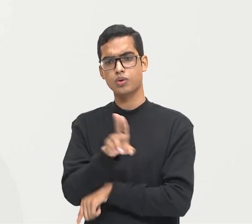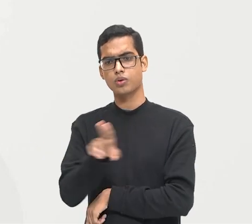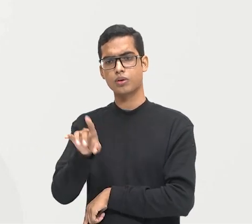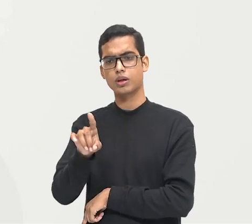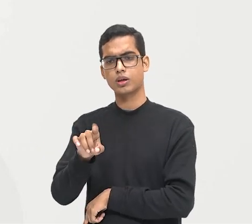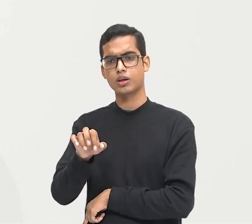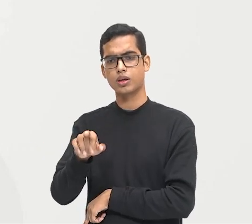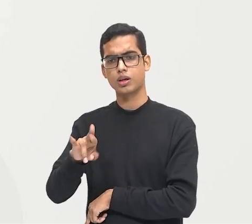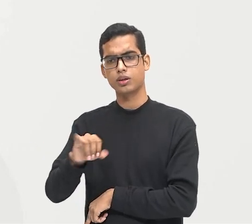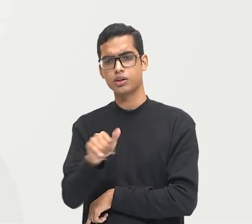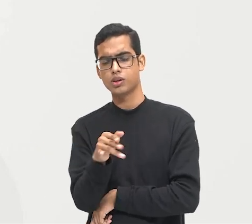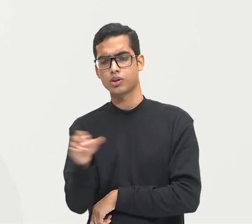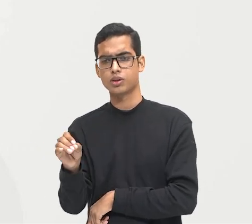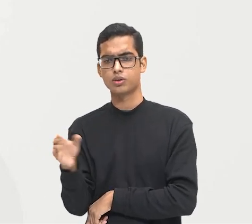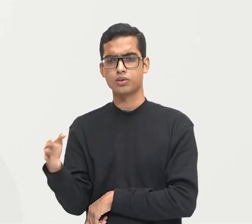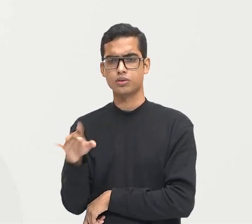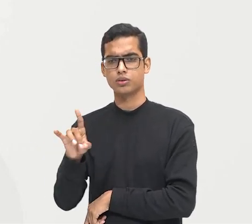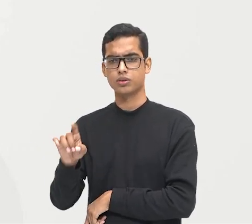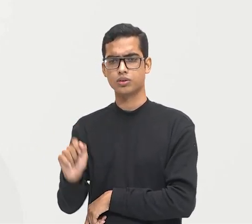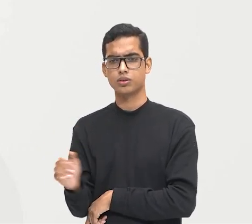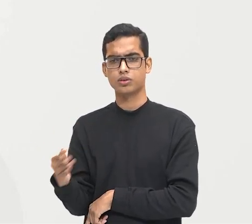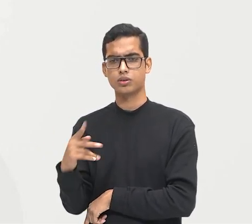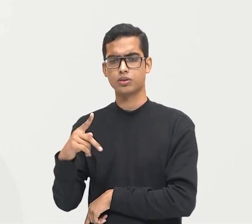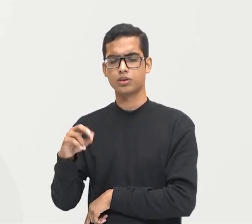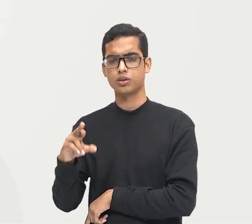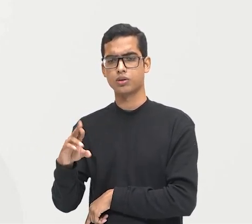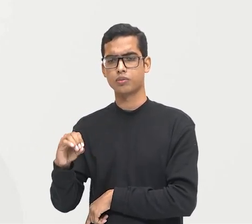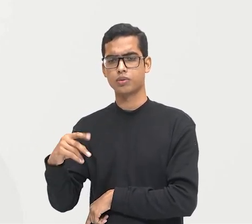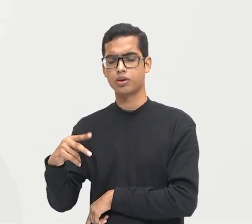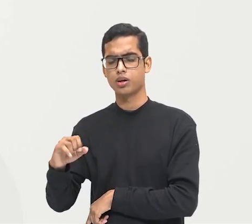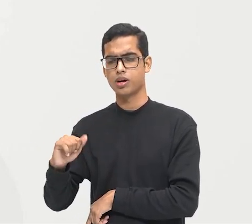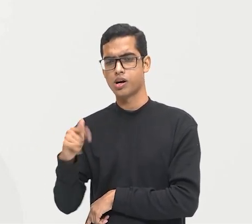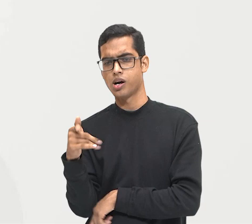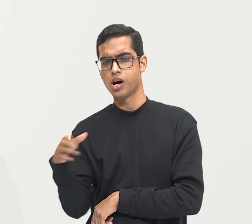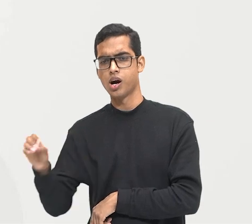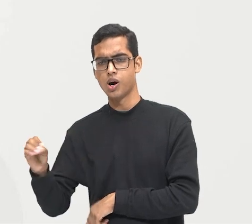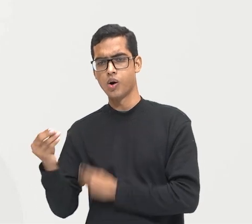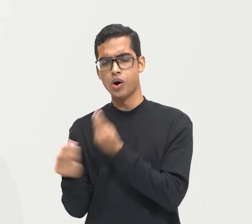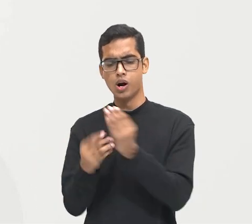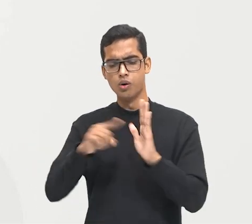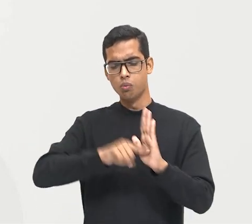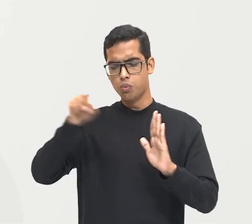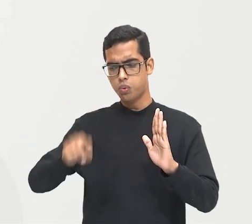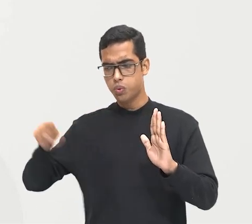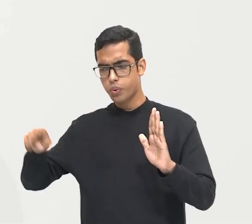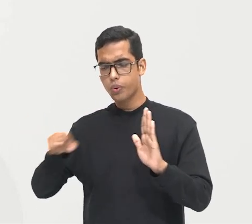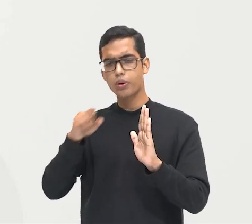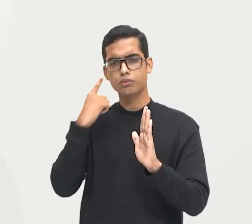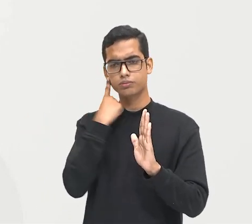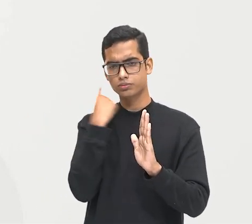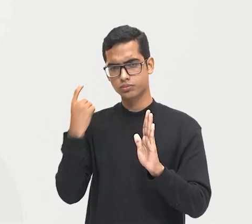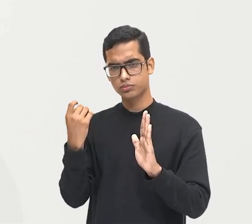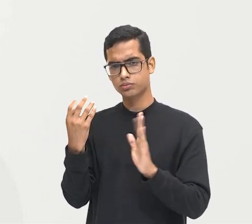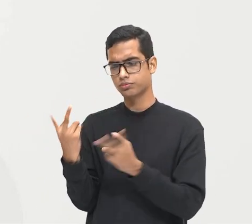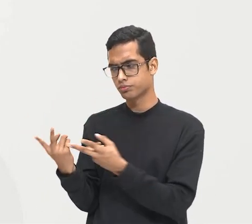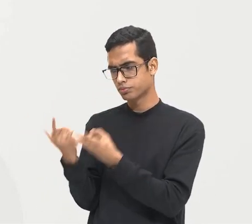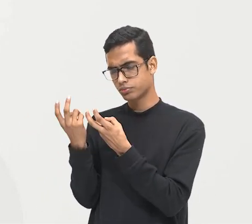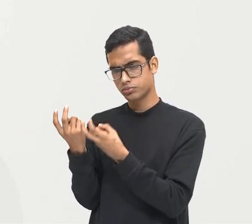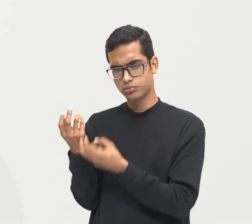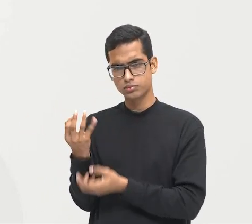sobre as características da onda. Nessa imagem a gente consegue ter um pouquinho de noção ali sobre esses exemplos,